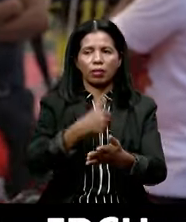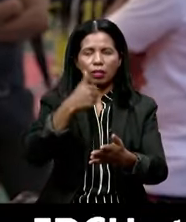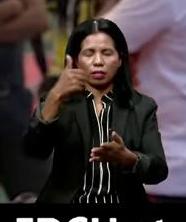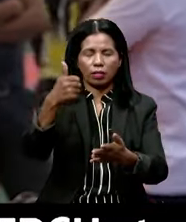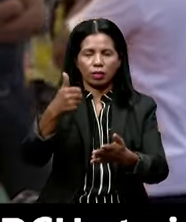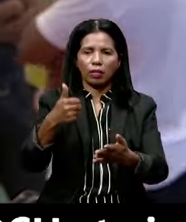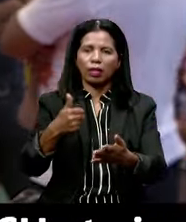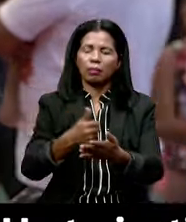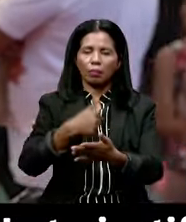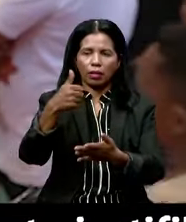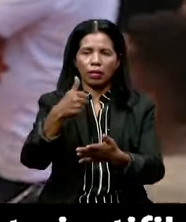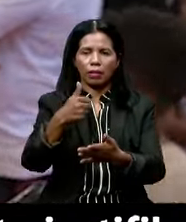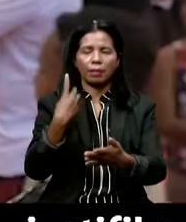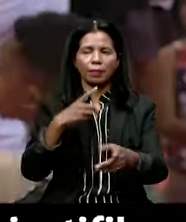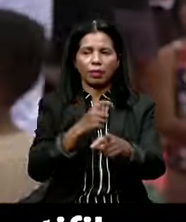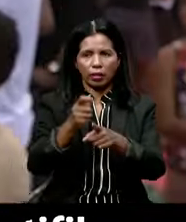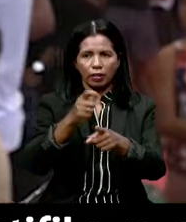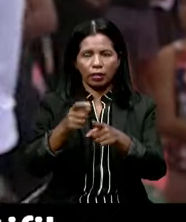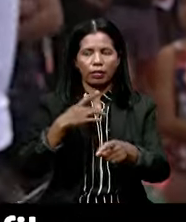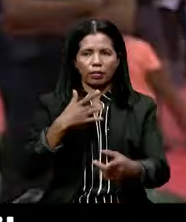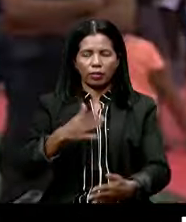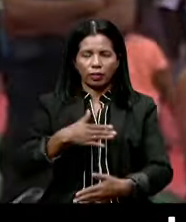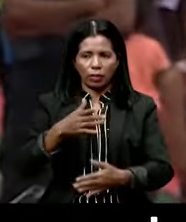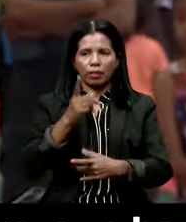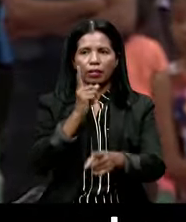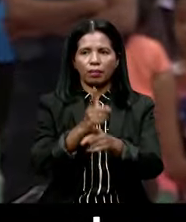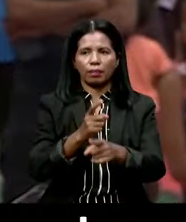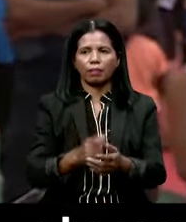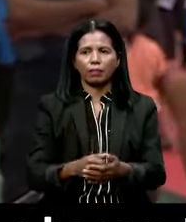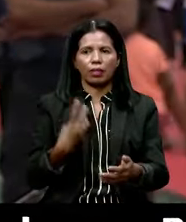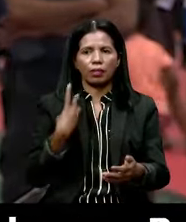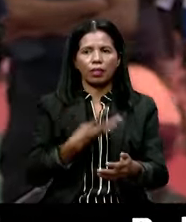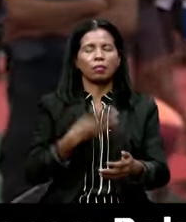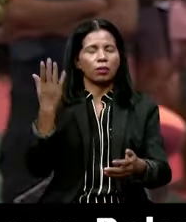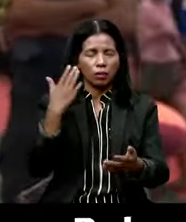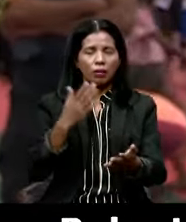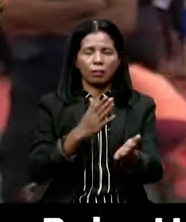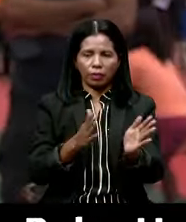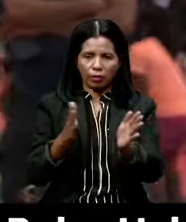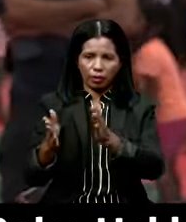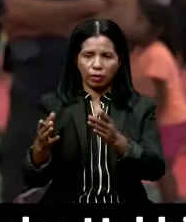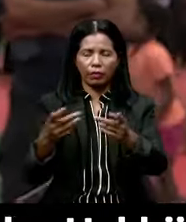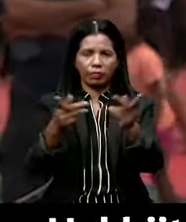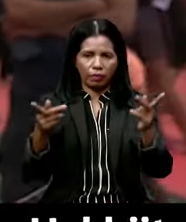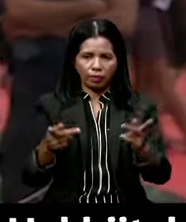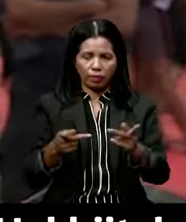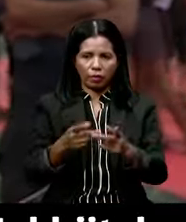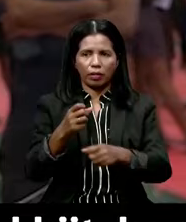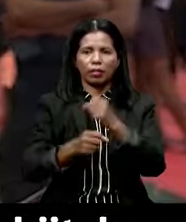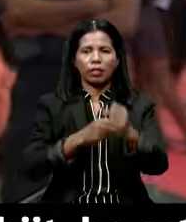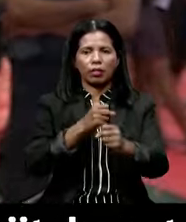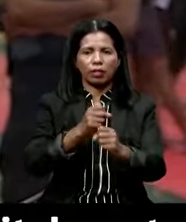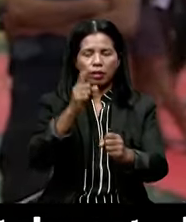equipa, também me amanece treinador, senti contente de ter vez. Sim, antes da minha preparação, o evento de mesma que tinha ido em